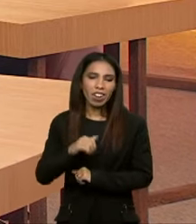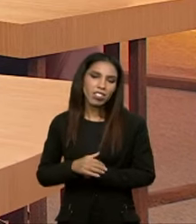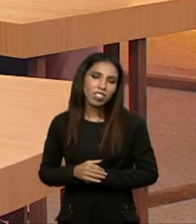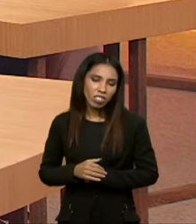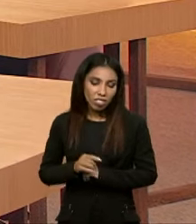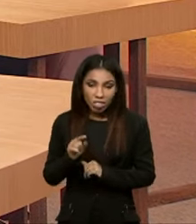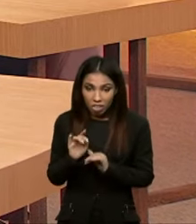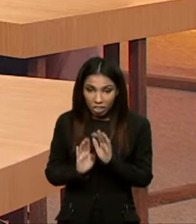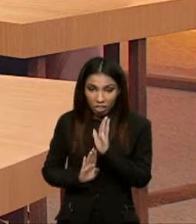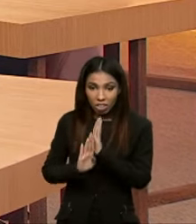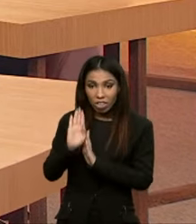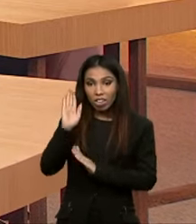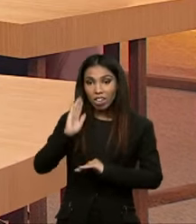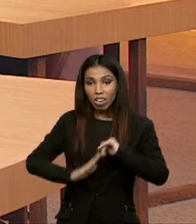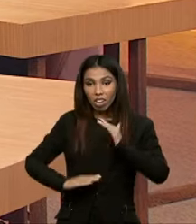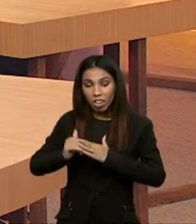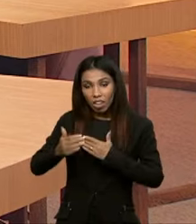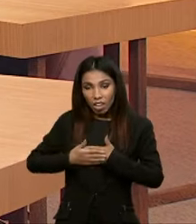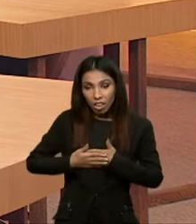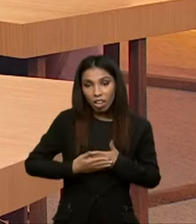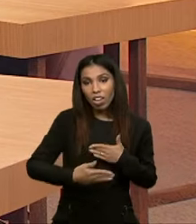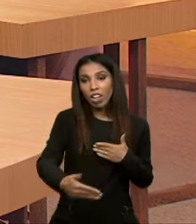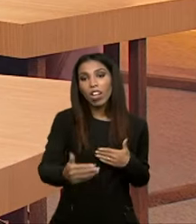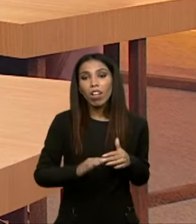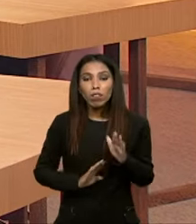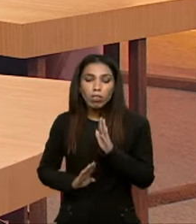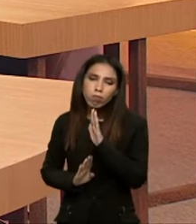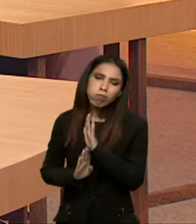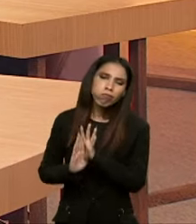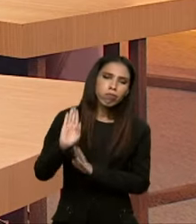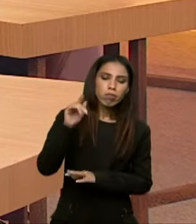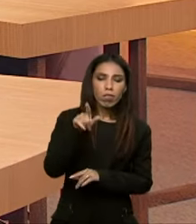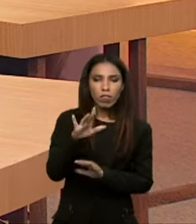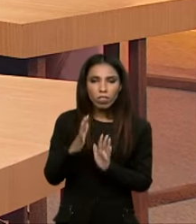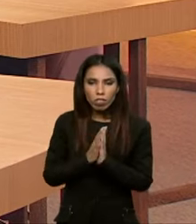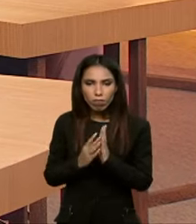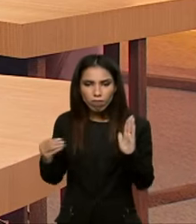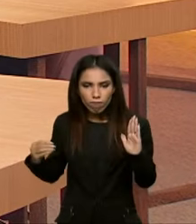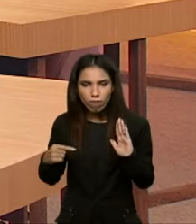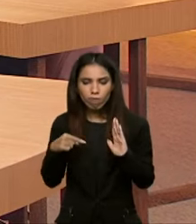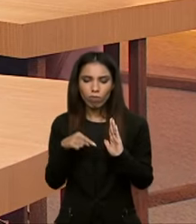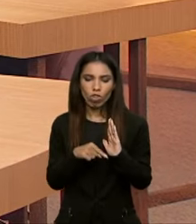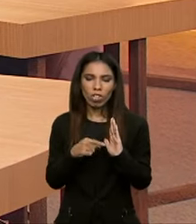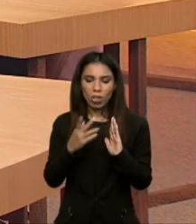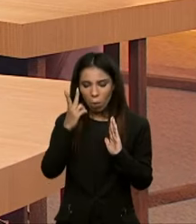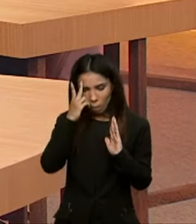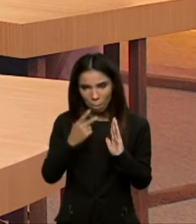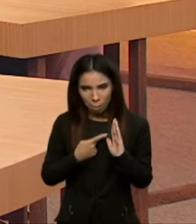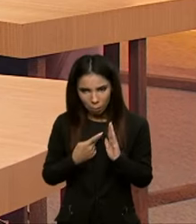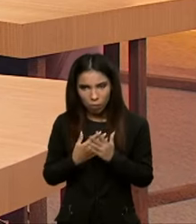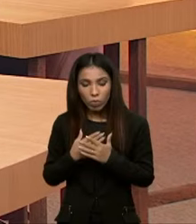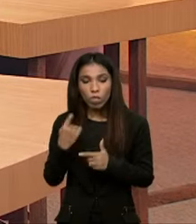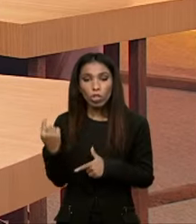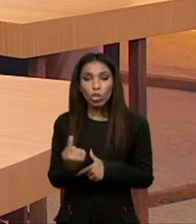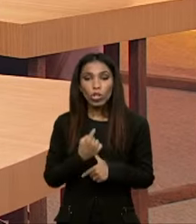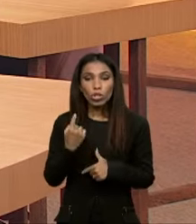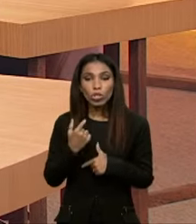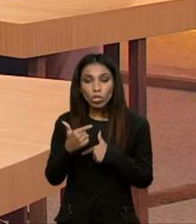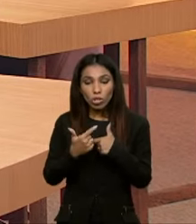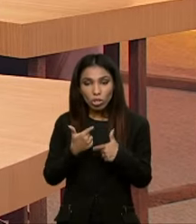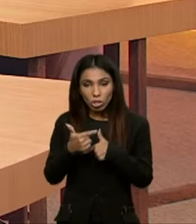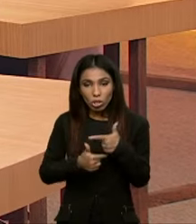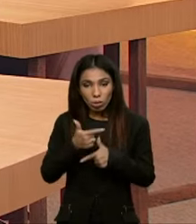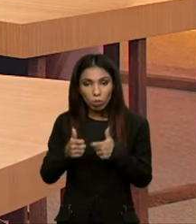Você cresce como artista, cada vez mais que eu te vejo, você é uma inspiração muito forte para mim. Quando a gente trabalhou junto, você foi um dos